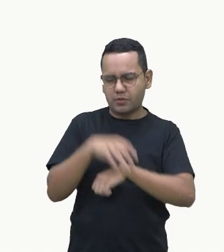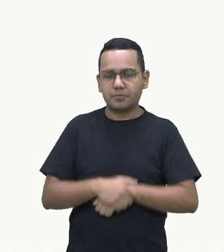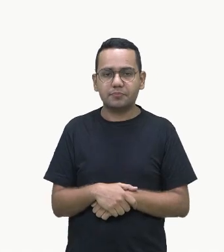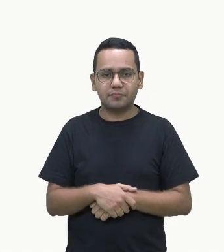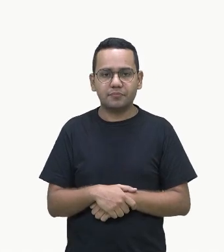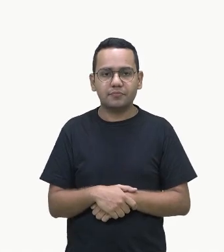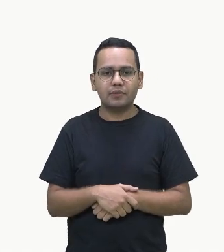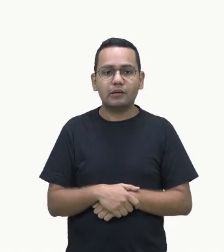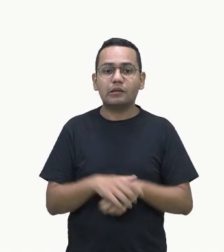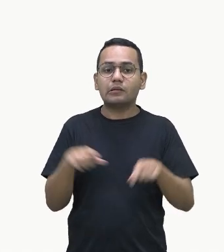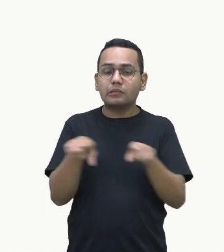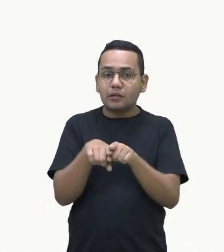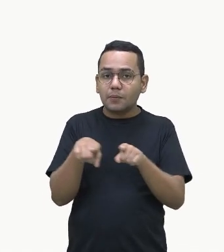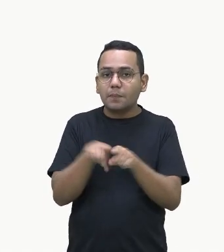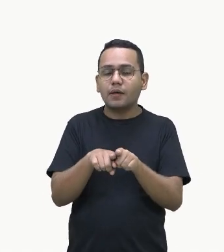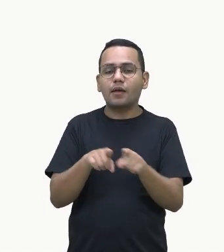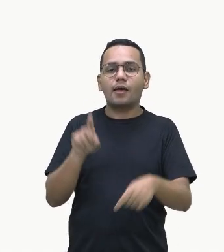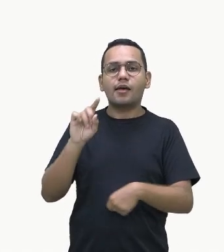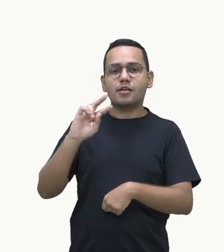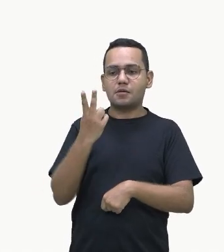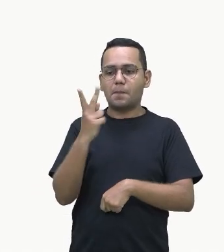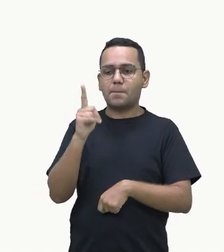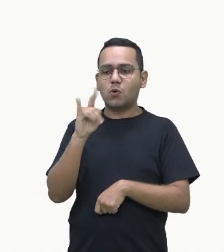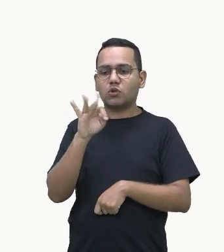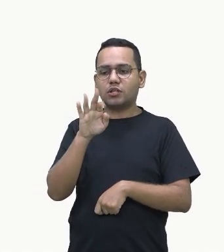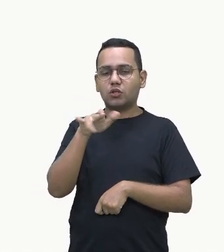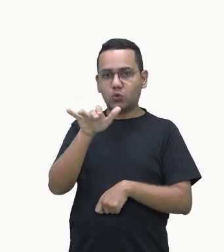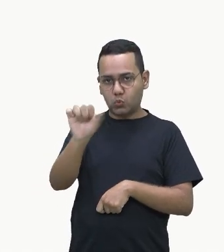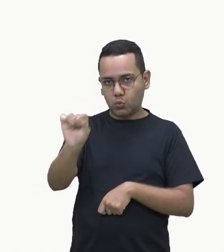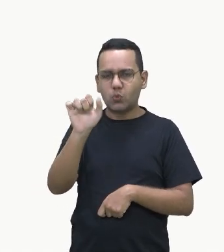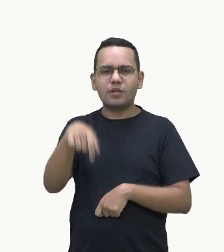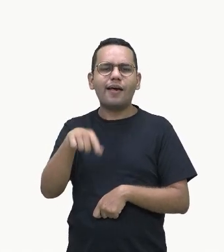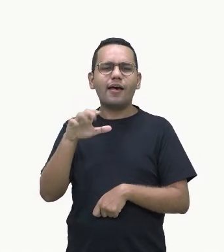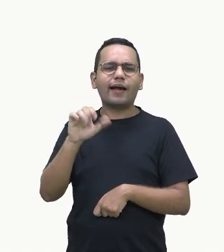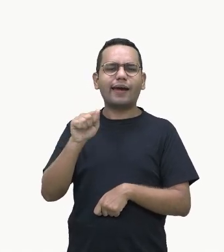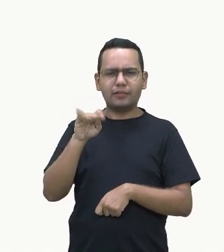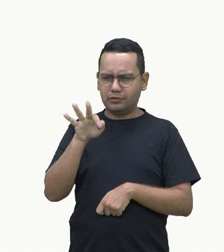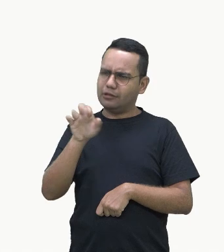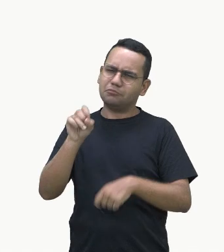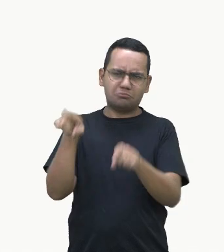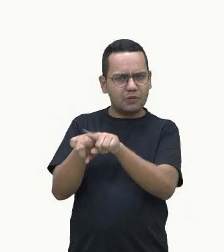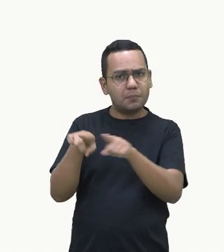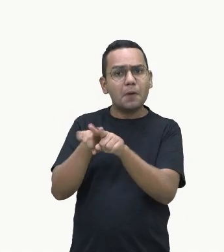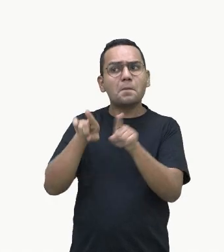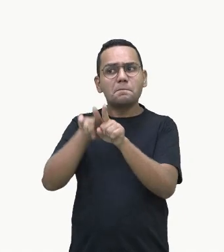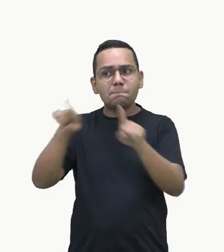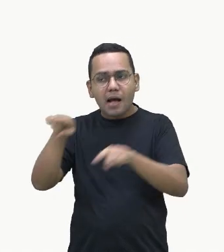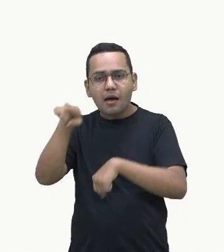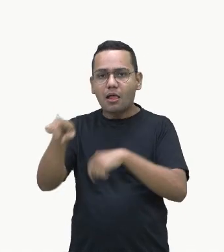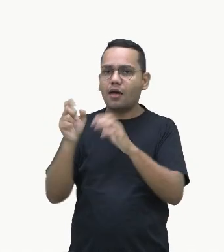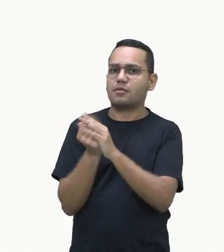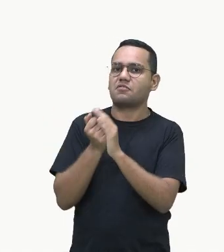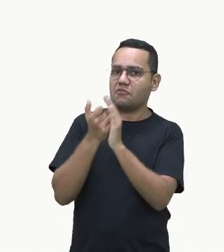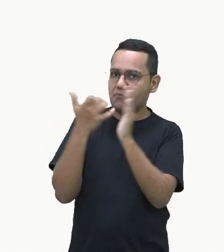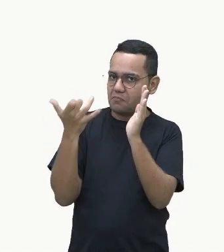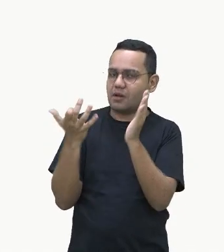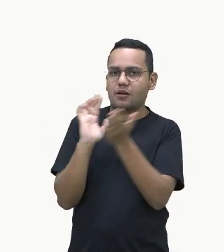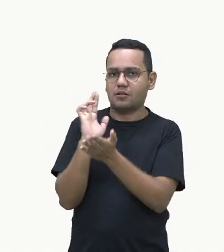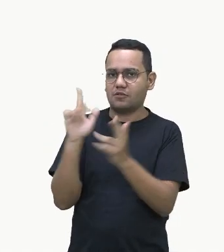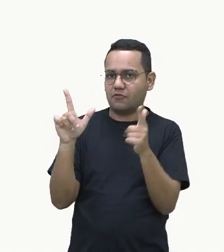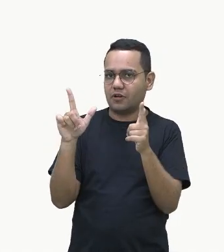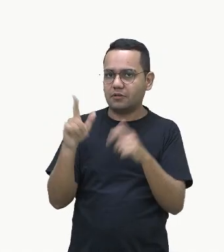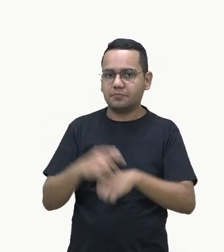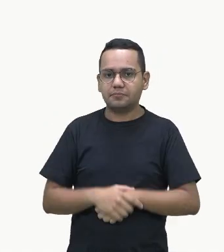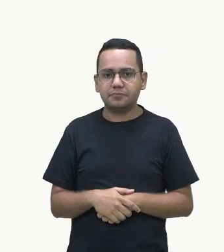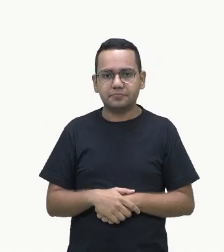também é considerada, é um cateto, só que é um cateto ali com uma característica diferente, porque vai